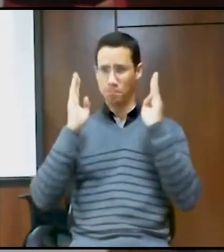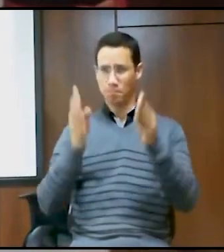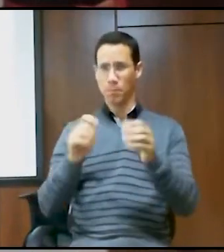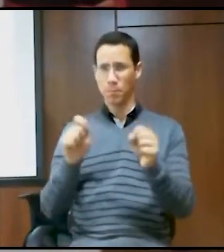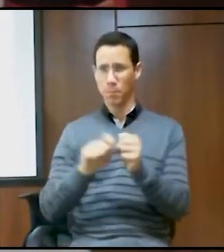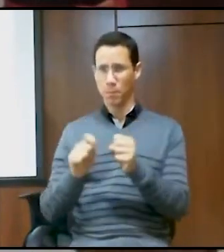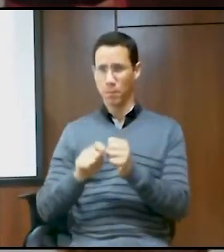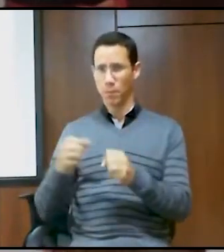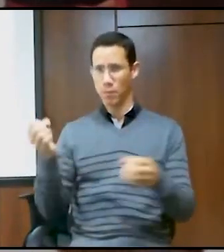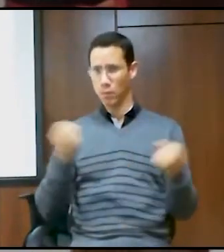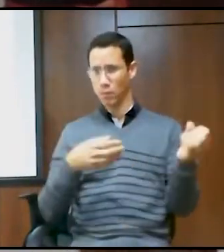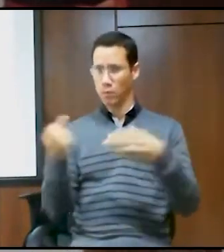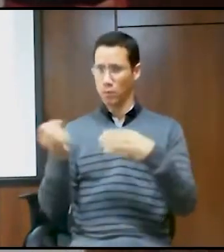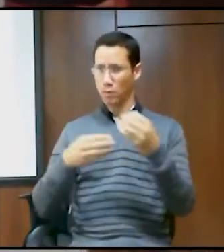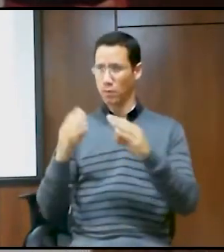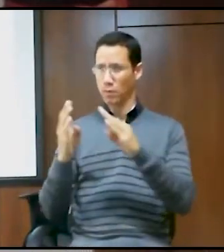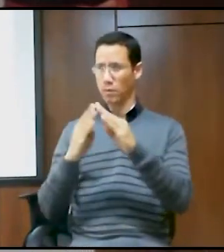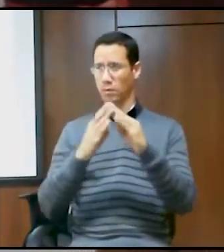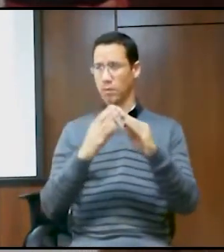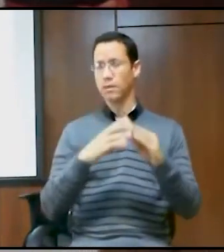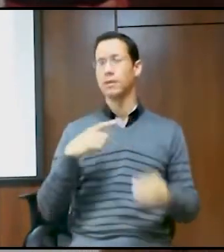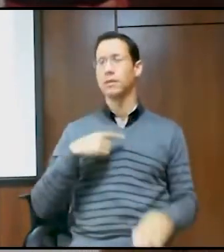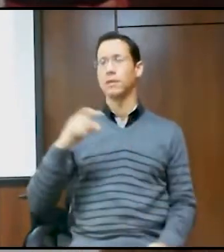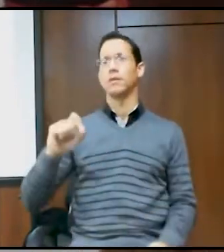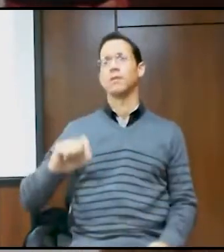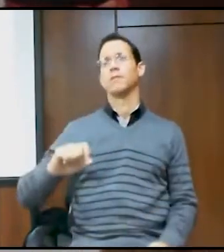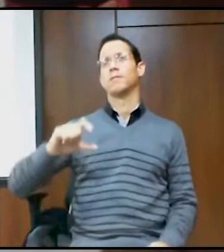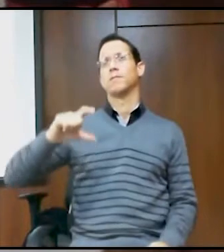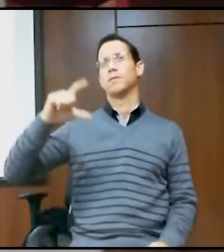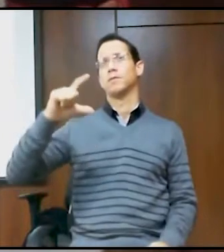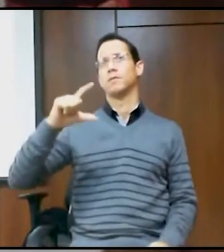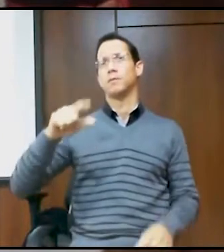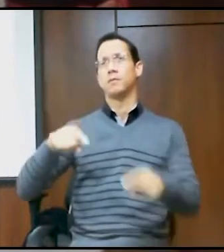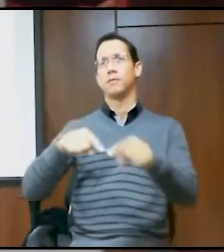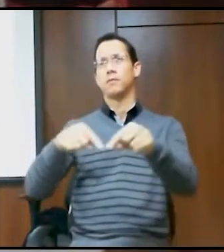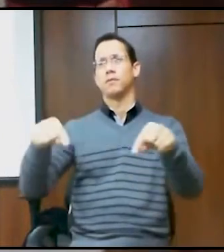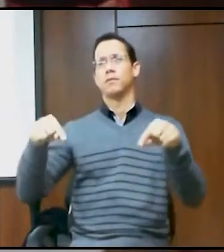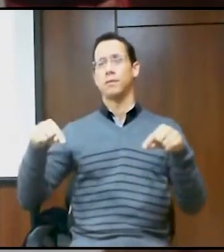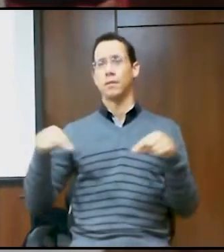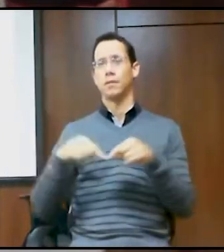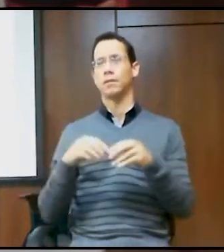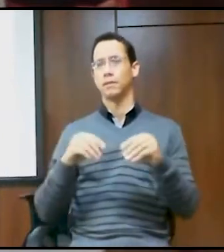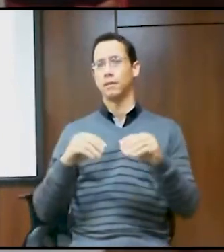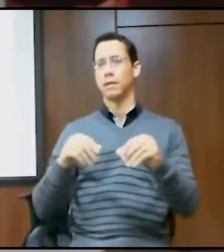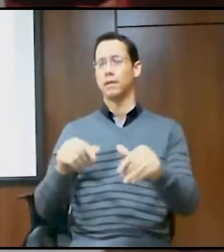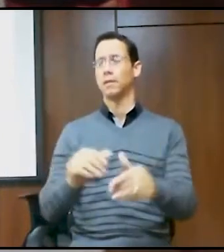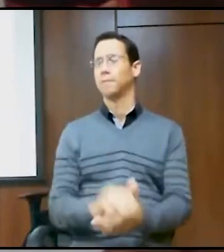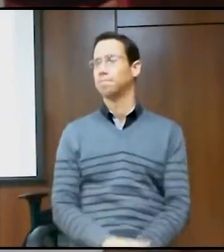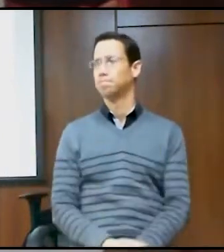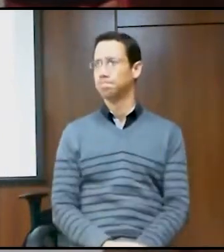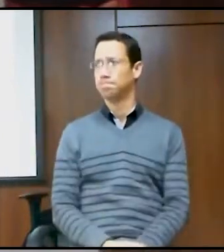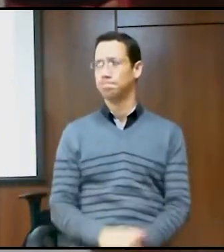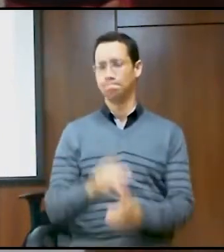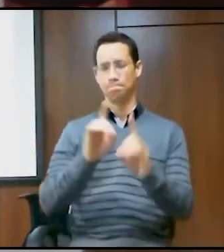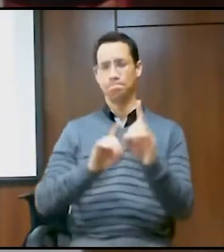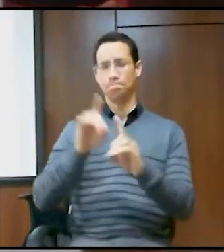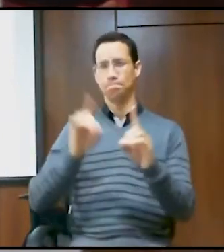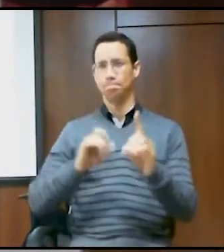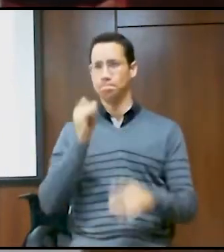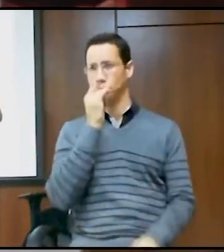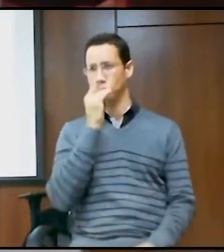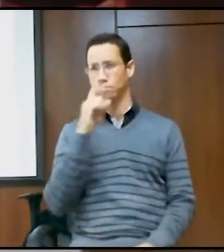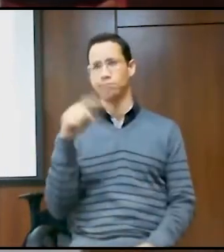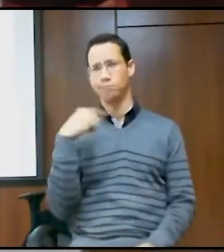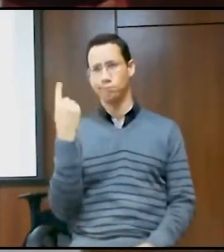produção de novas unidades, você tem um grande aumento do valor da terra. E isso não preciso de tantos dados para exemplificar. Todo